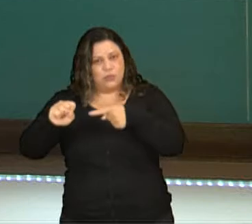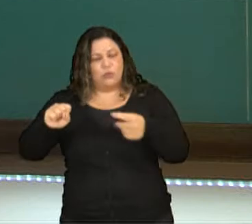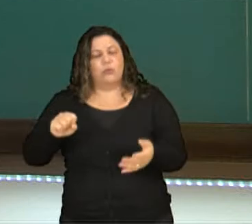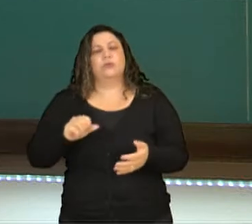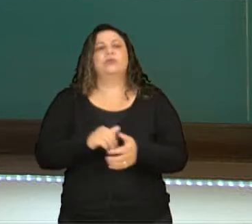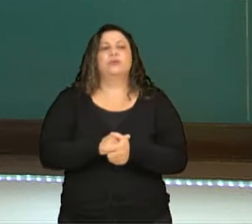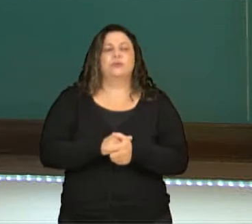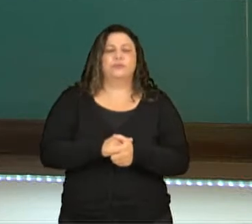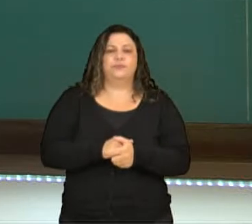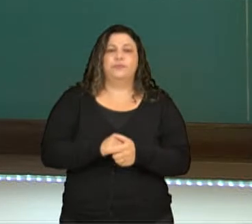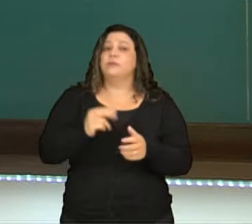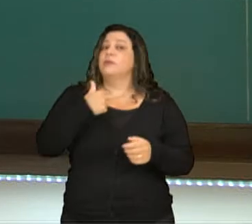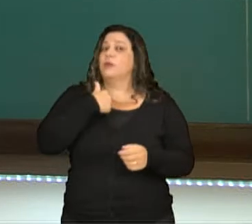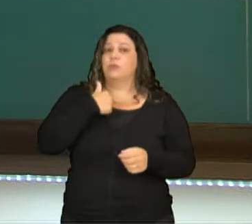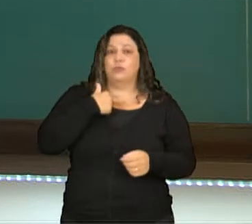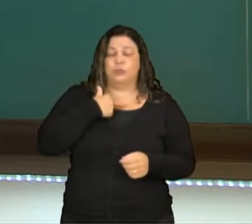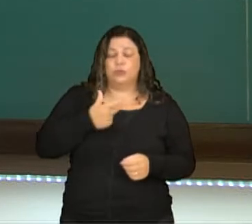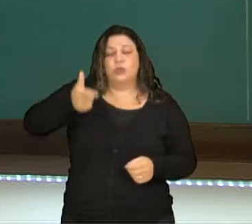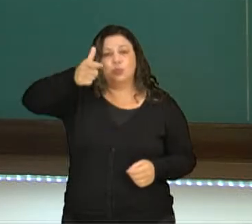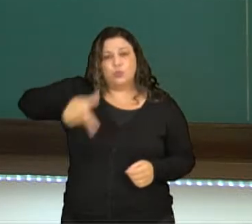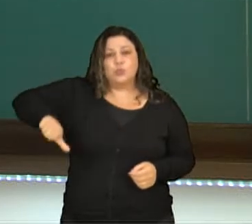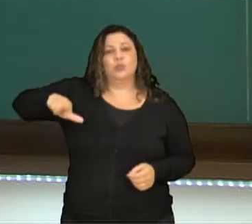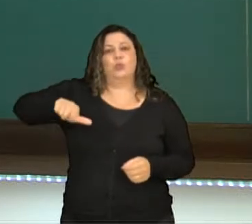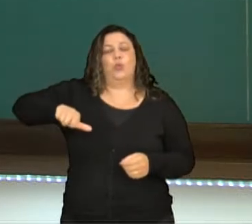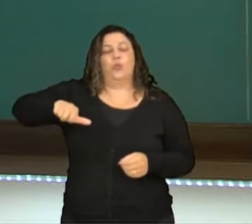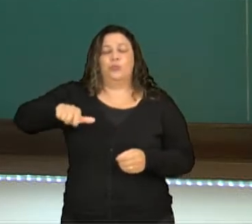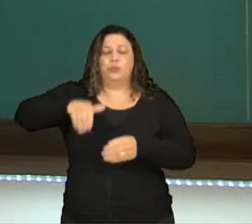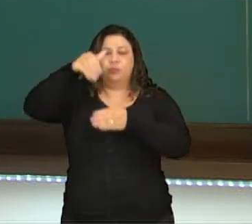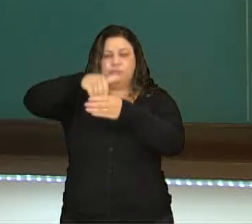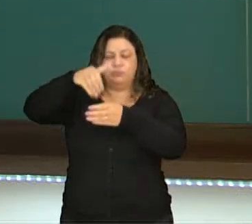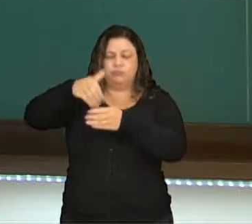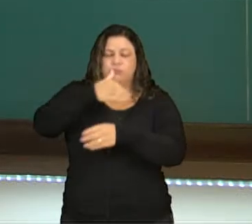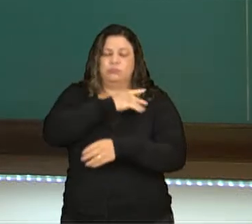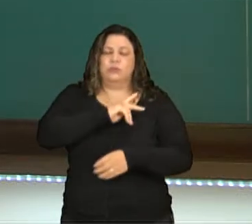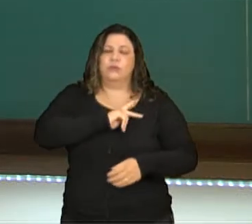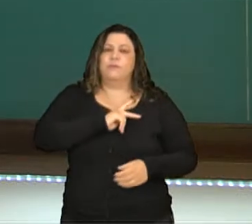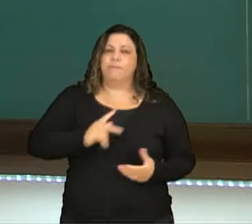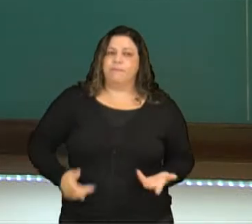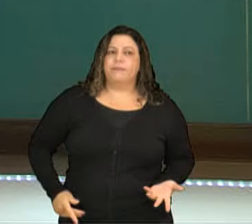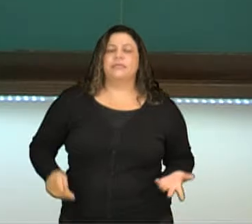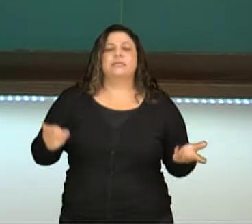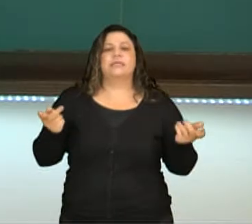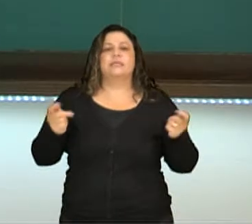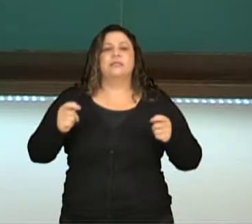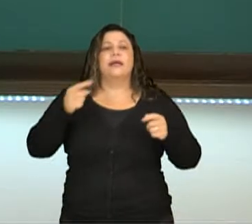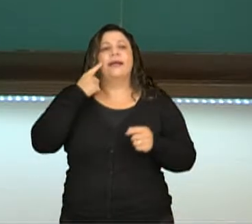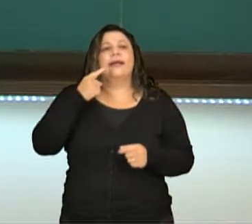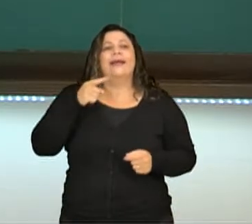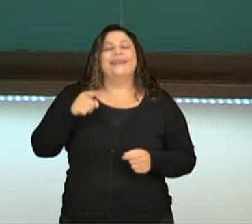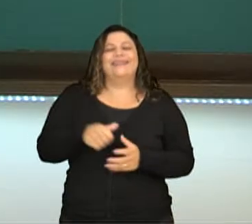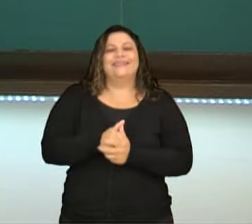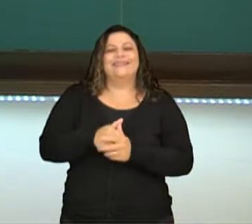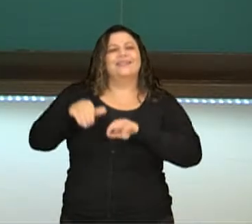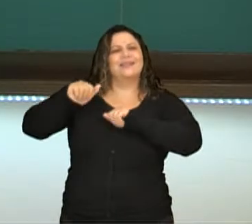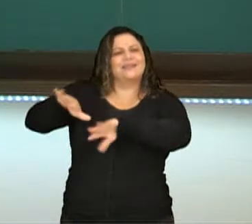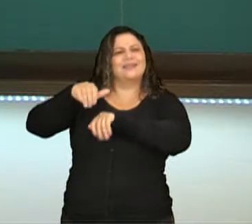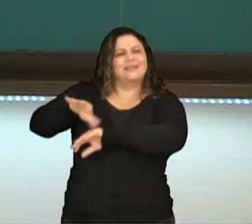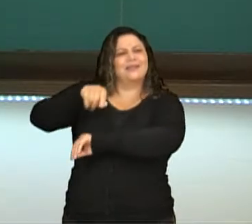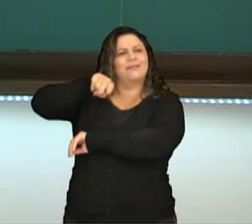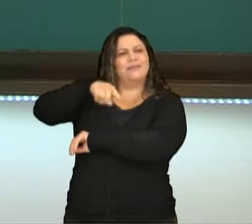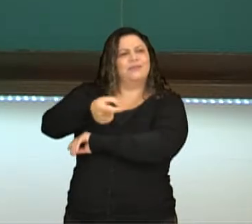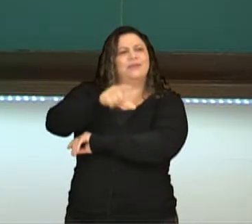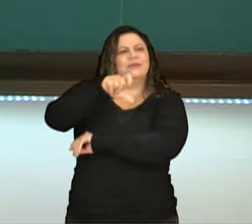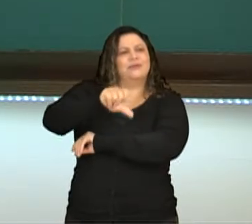sem reeleição. E aí nós temos que em setembro de 1937, reta